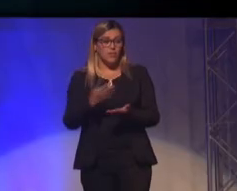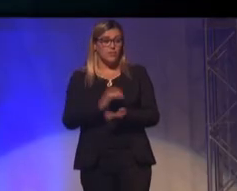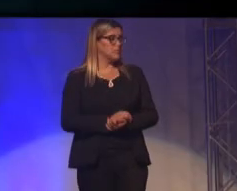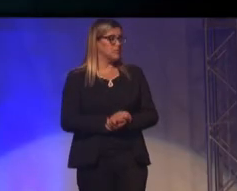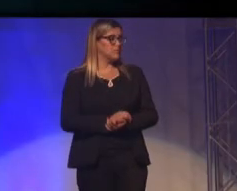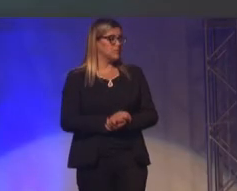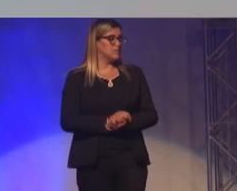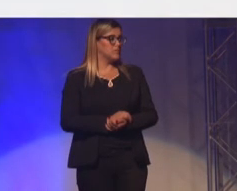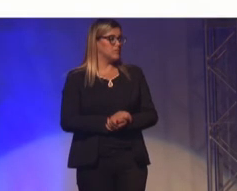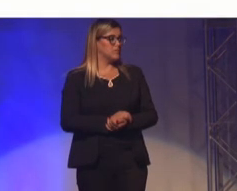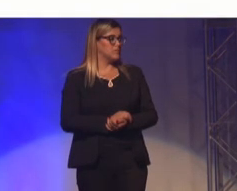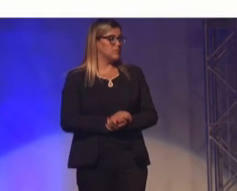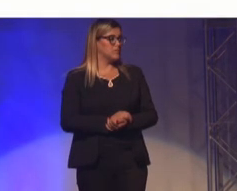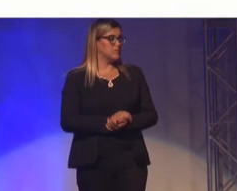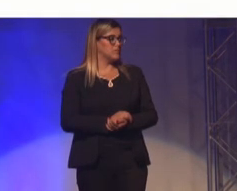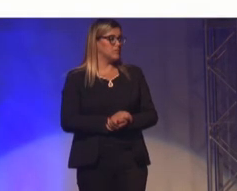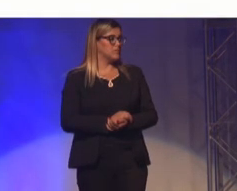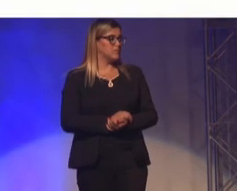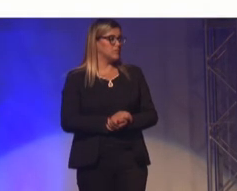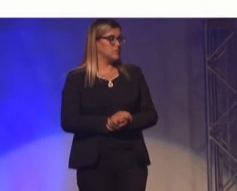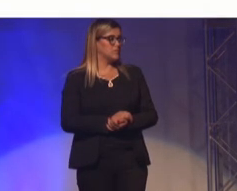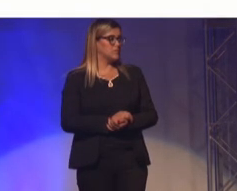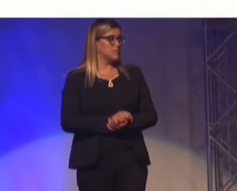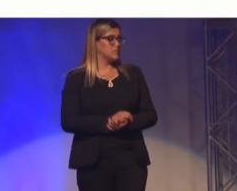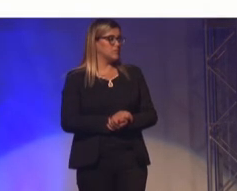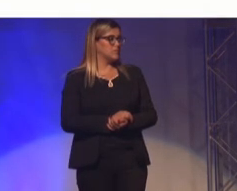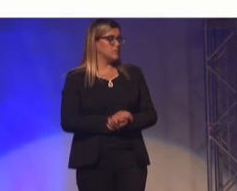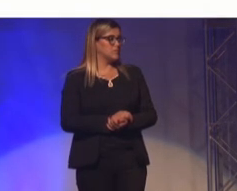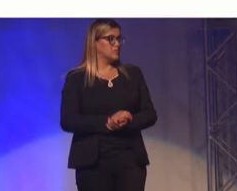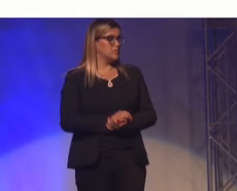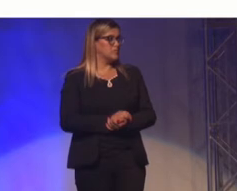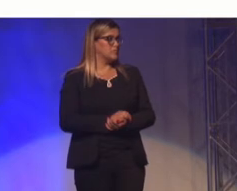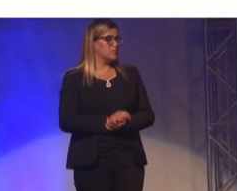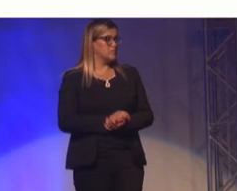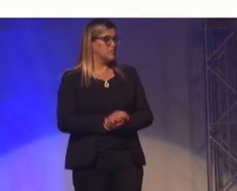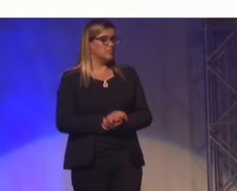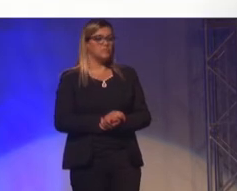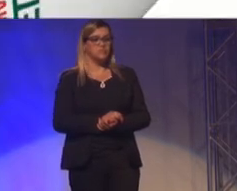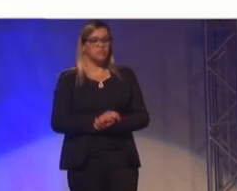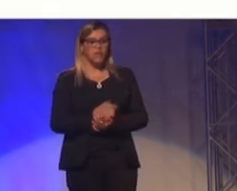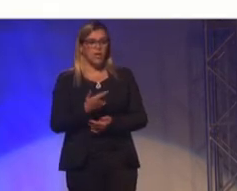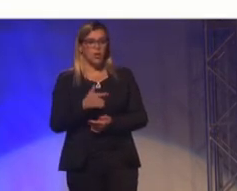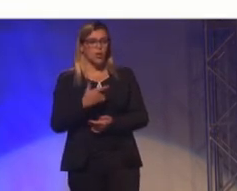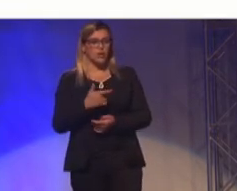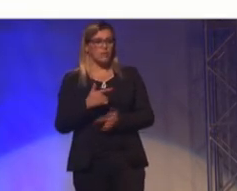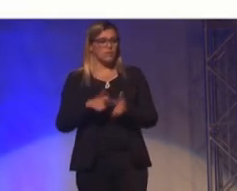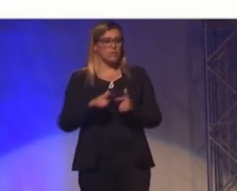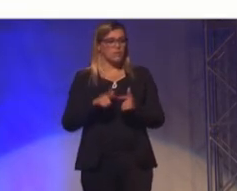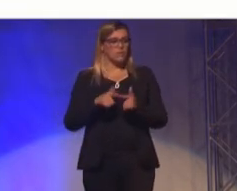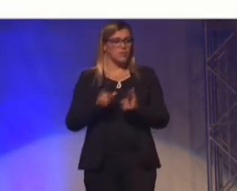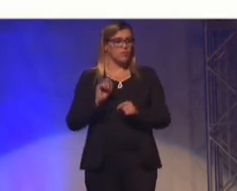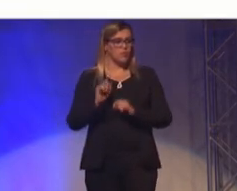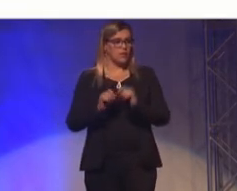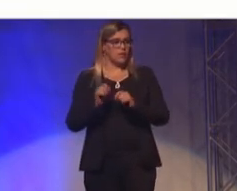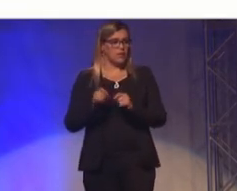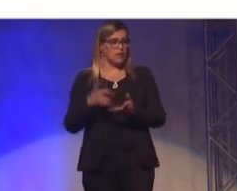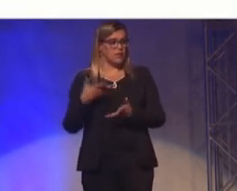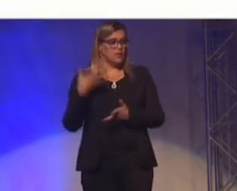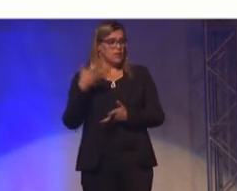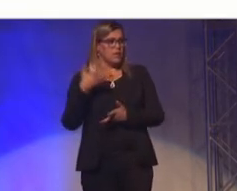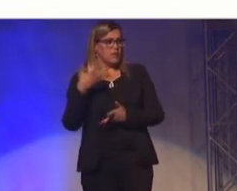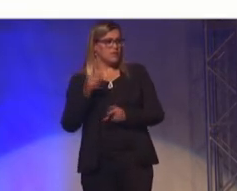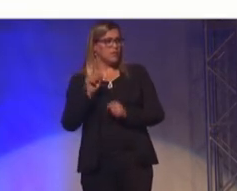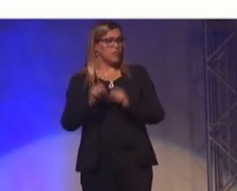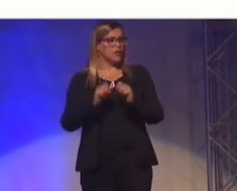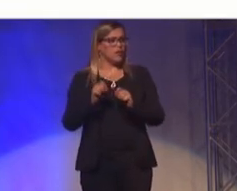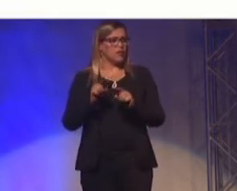lá. Ok, mudaram um pouquinho ali. Bom, não tenho conflito de interesse, né, no tema dessa palestra. Então